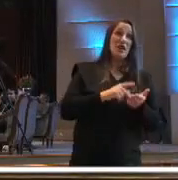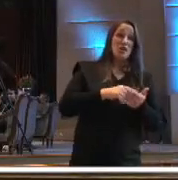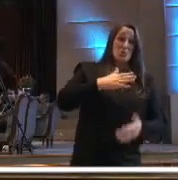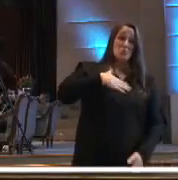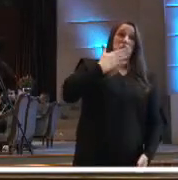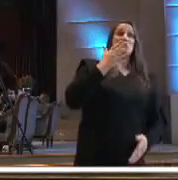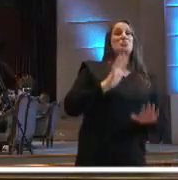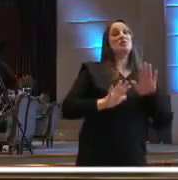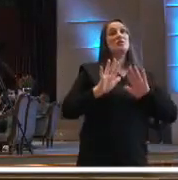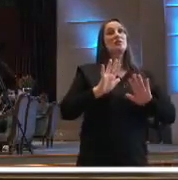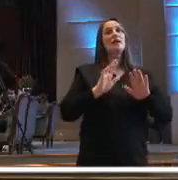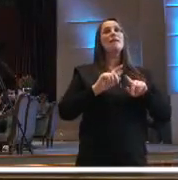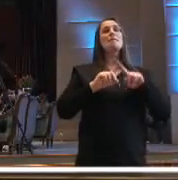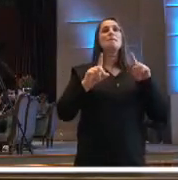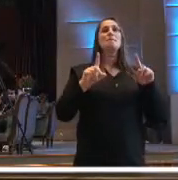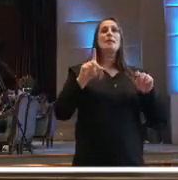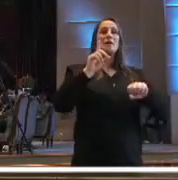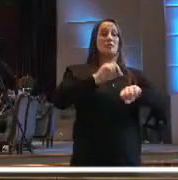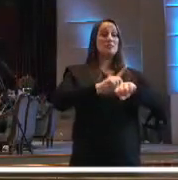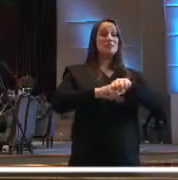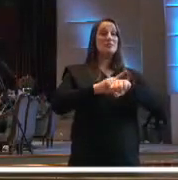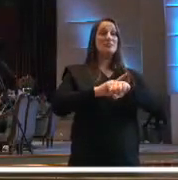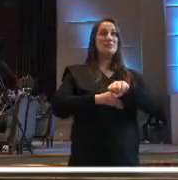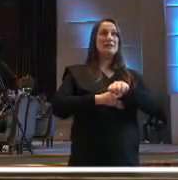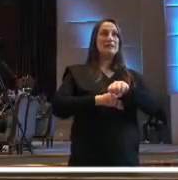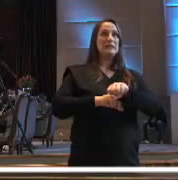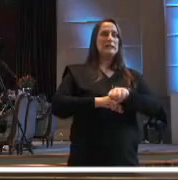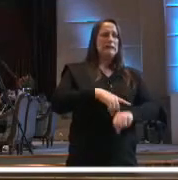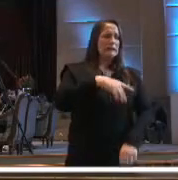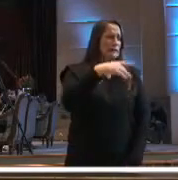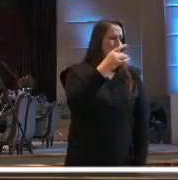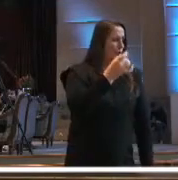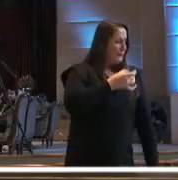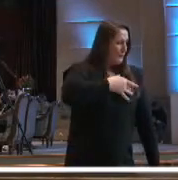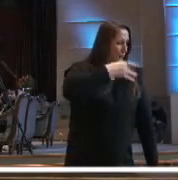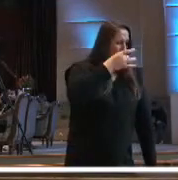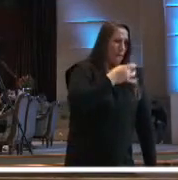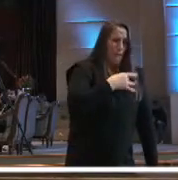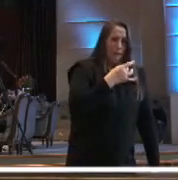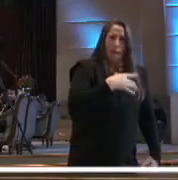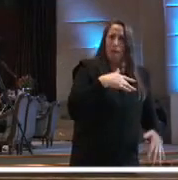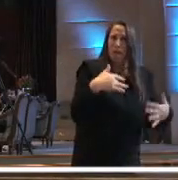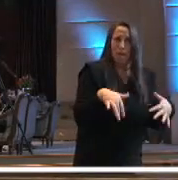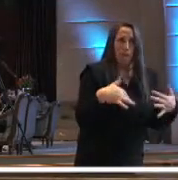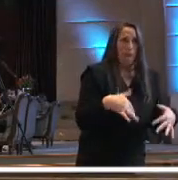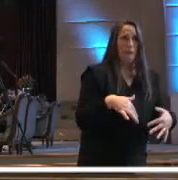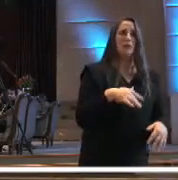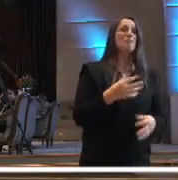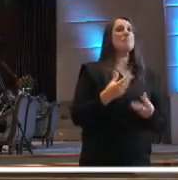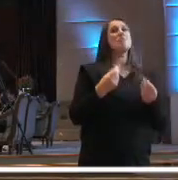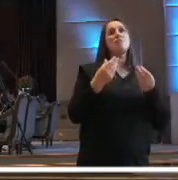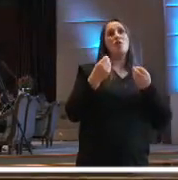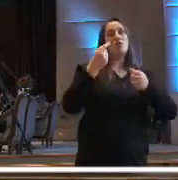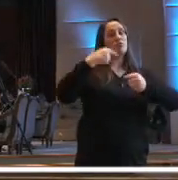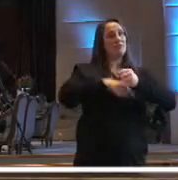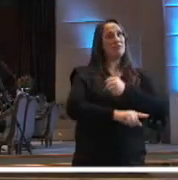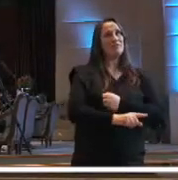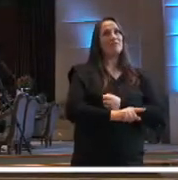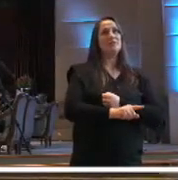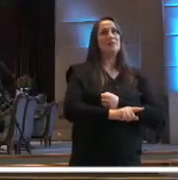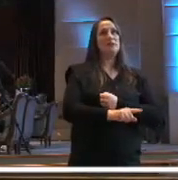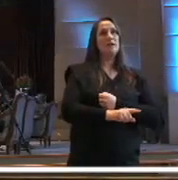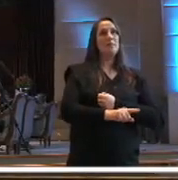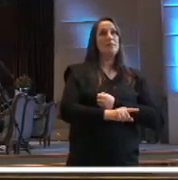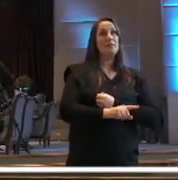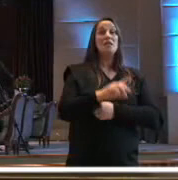tem determinados momentos que você passa por algumas situações que dá medo, mas um medo que é diferente. Eu acho que era isso